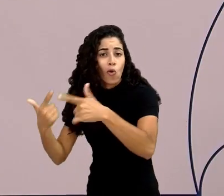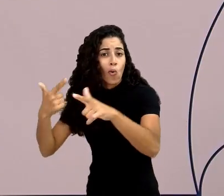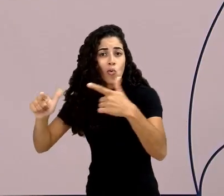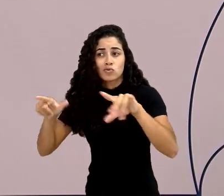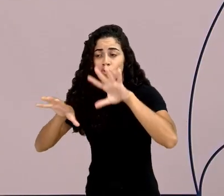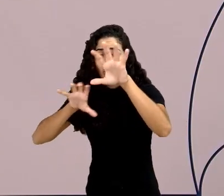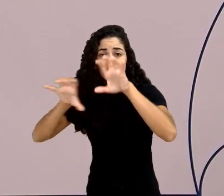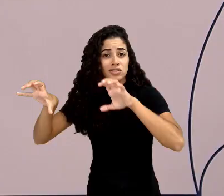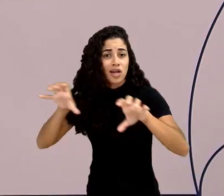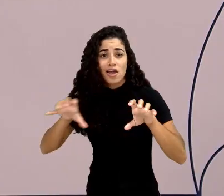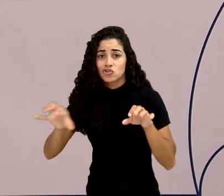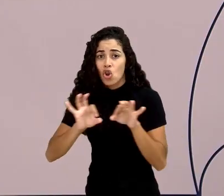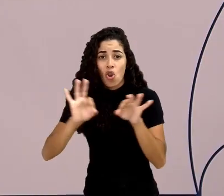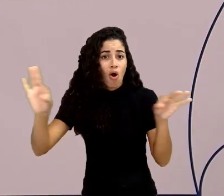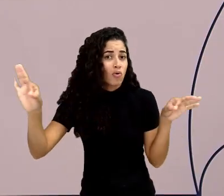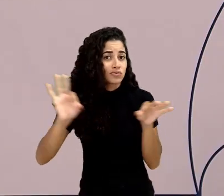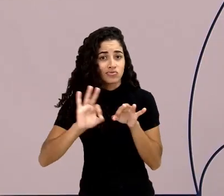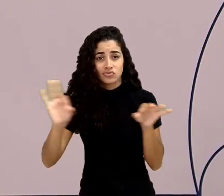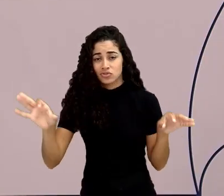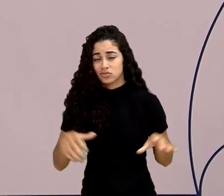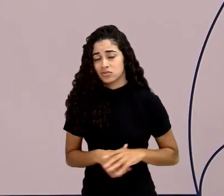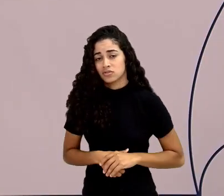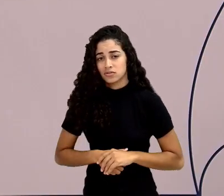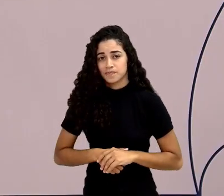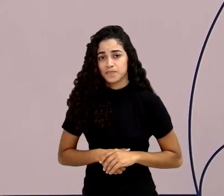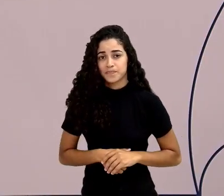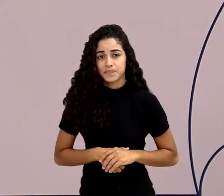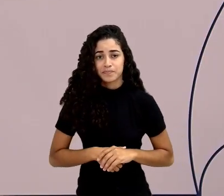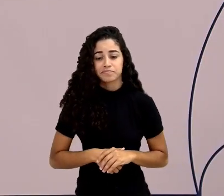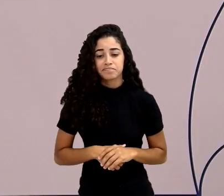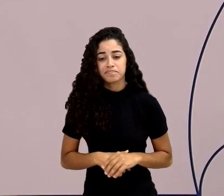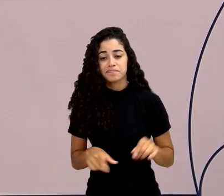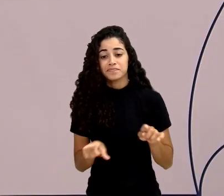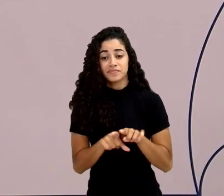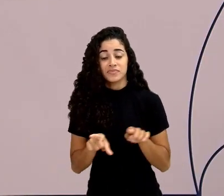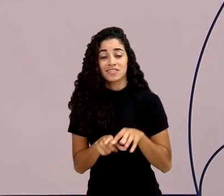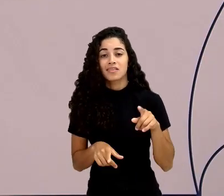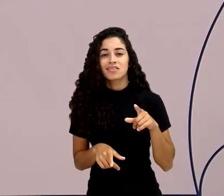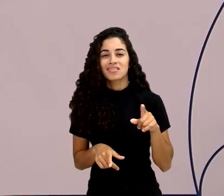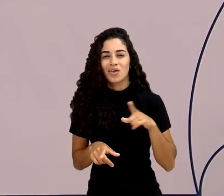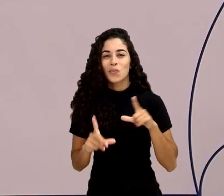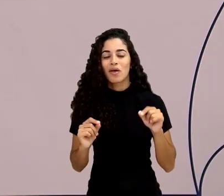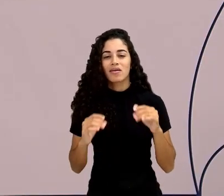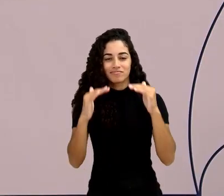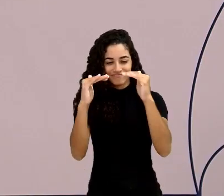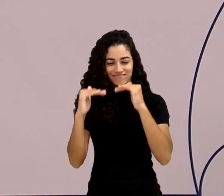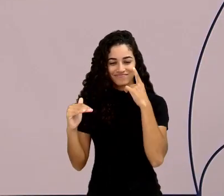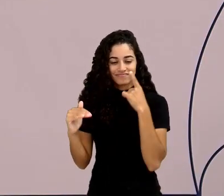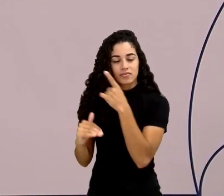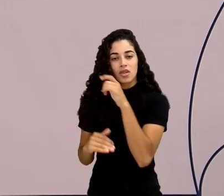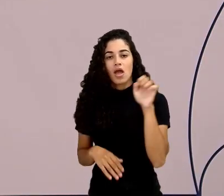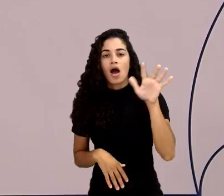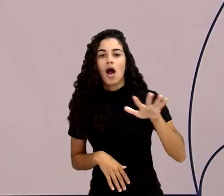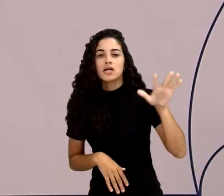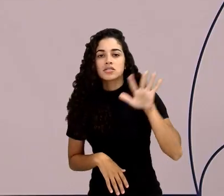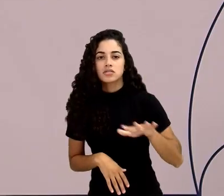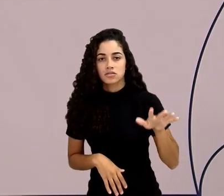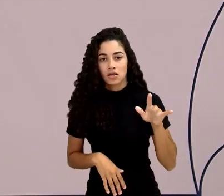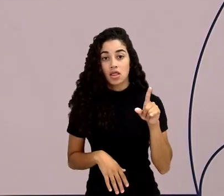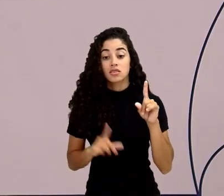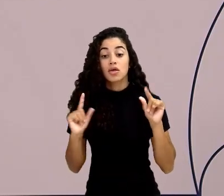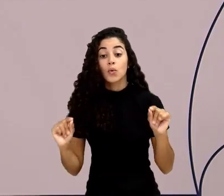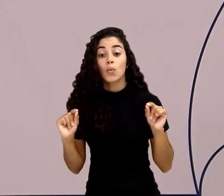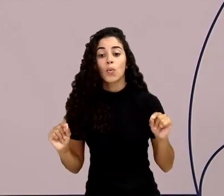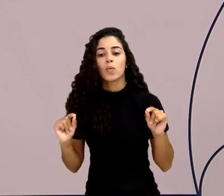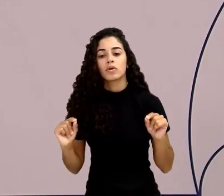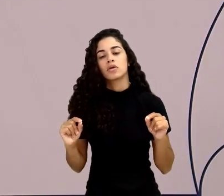longe dos seus locais de origem. Com relação à Ásia, a gente vai ter uma